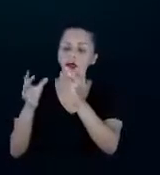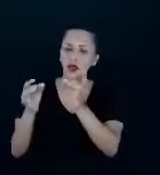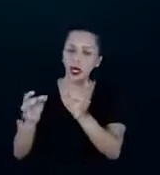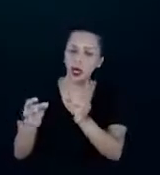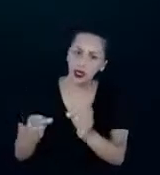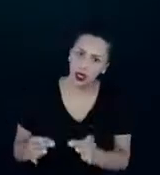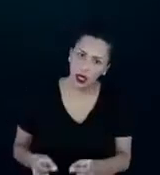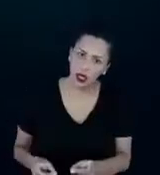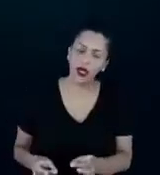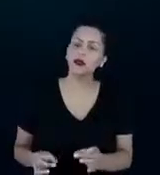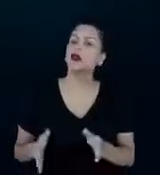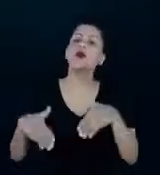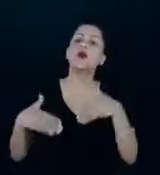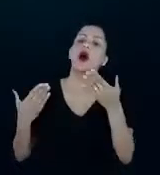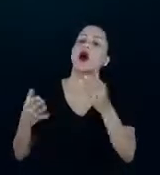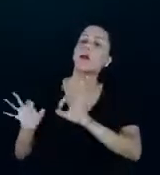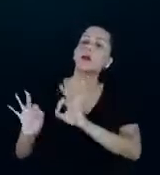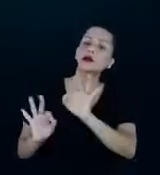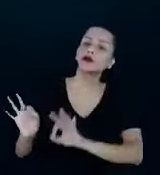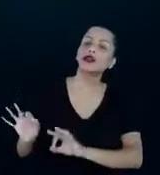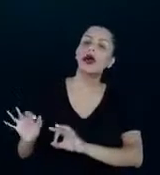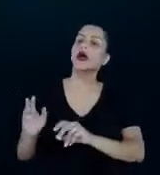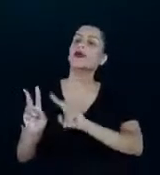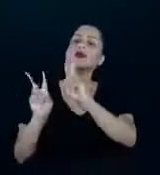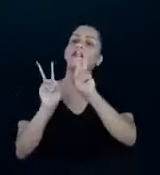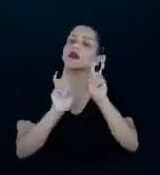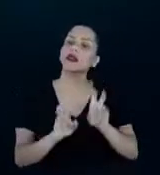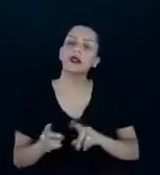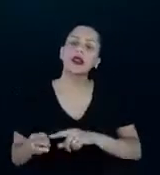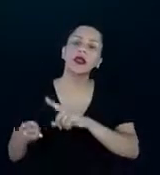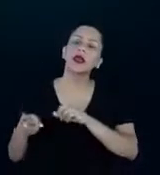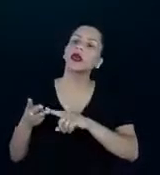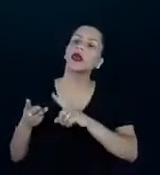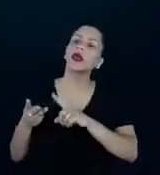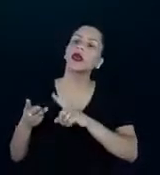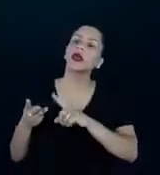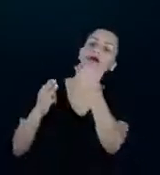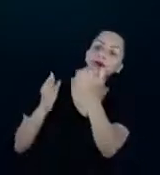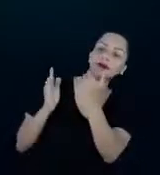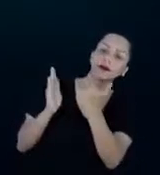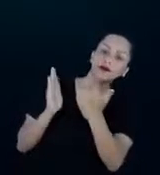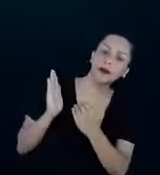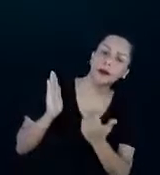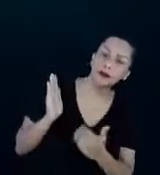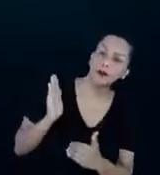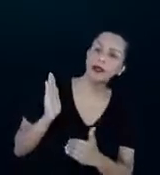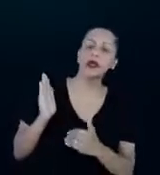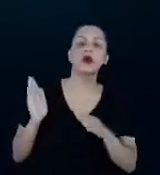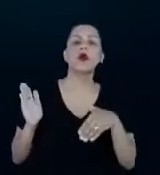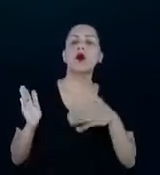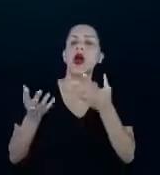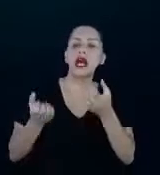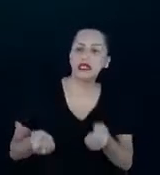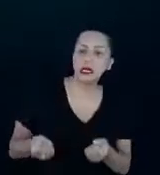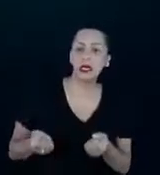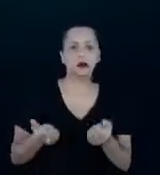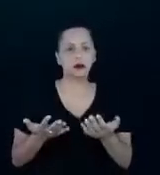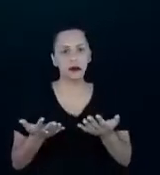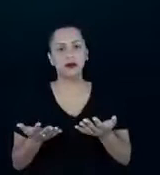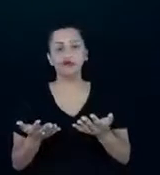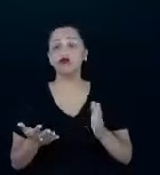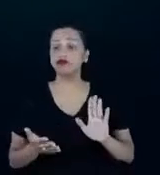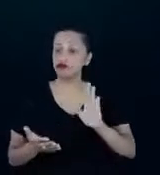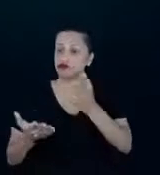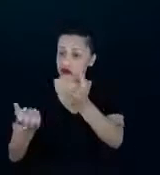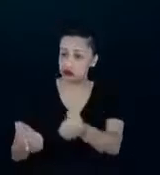quais são projetos, quais temas, quais escopos que vão ser aceitos, elegíveis, para enquadrar